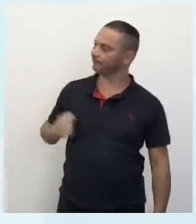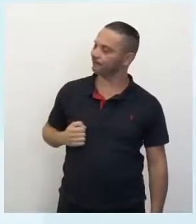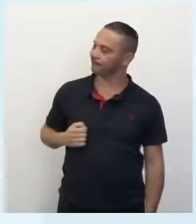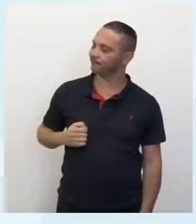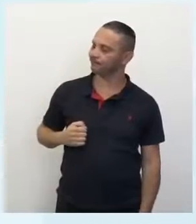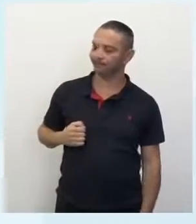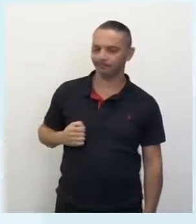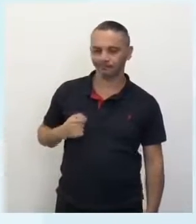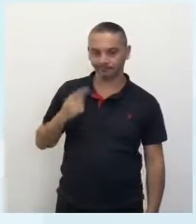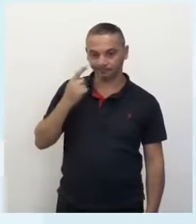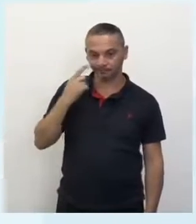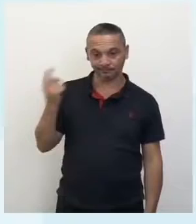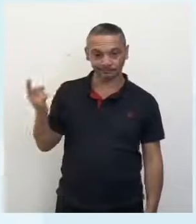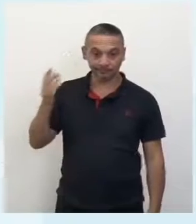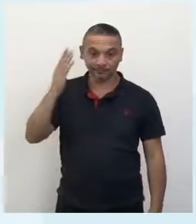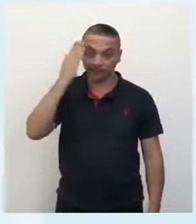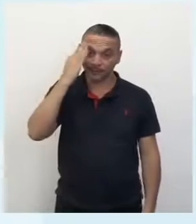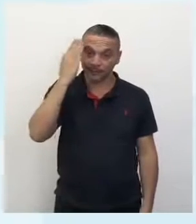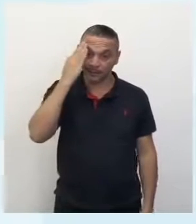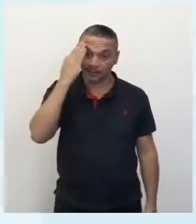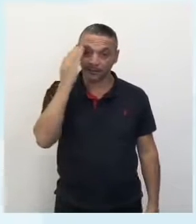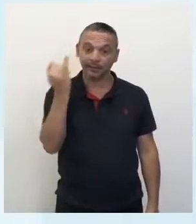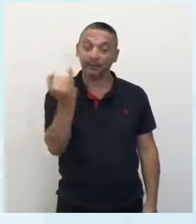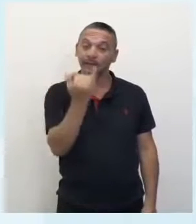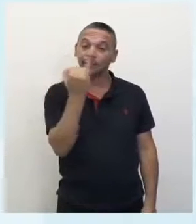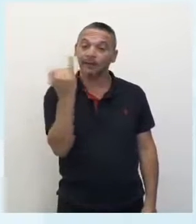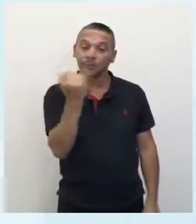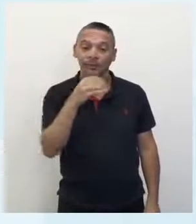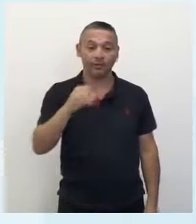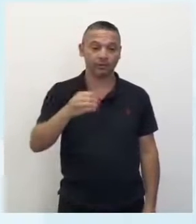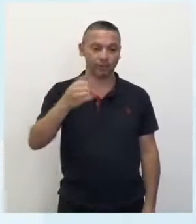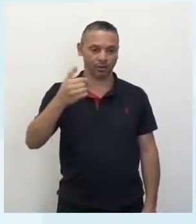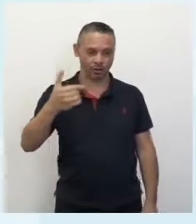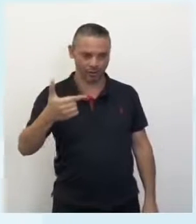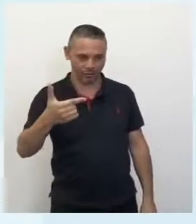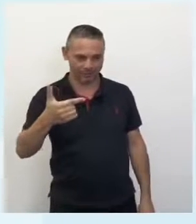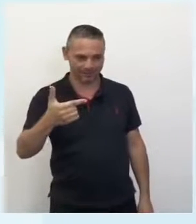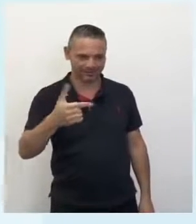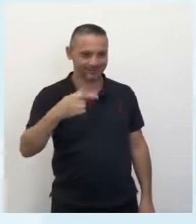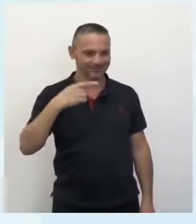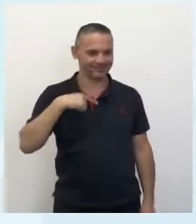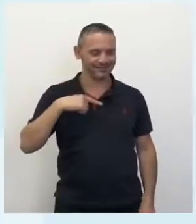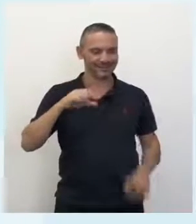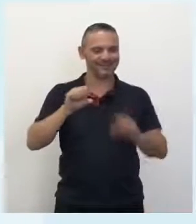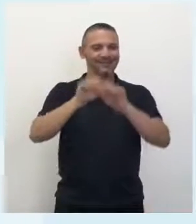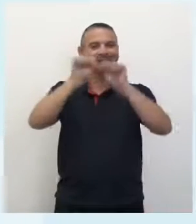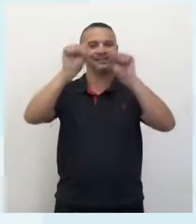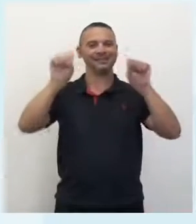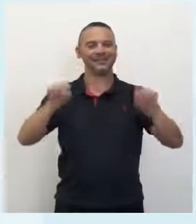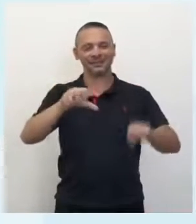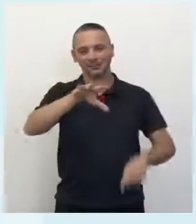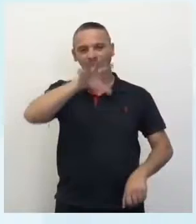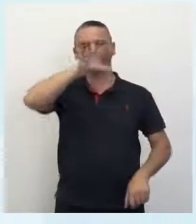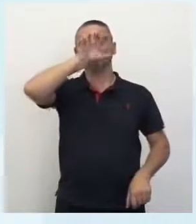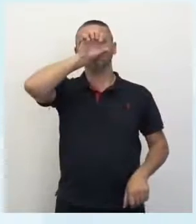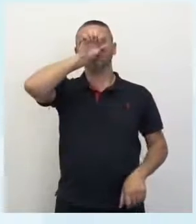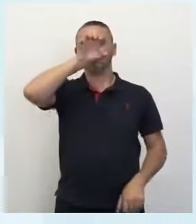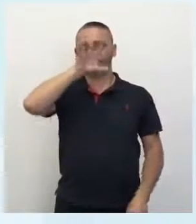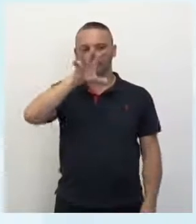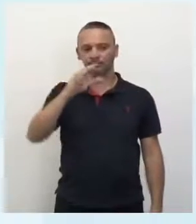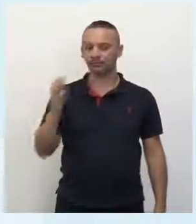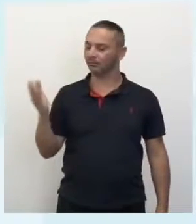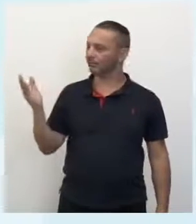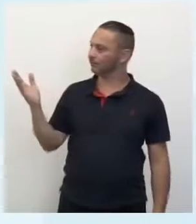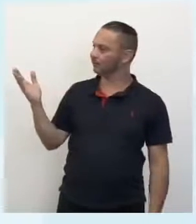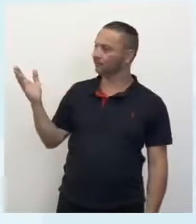do sistema para a gente poder entender, né, qual é a importância do oxigênio. A gente tem um esqueminha então aí do sistema respiratório. Então o ar vai entrar